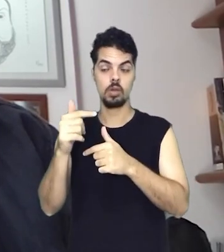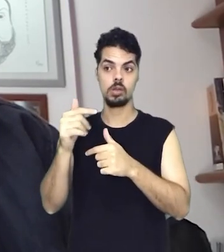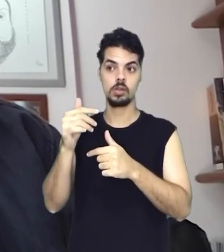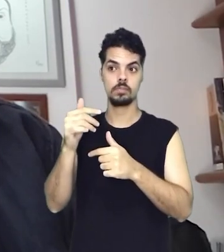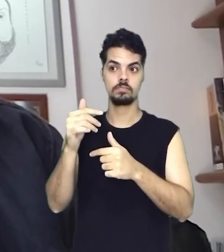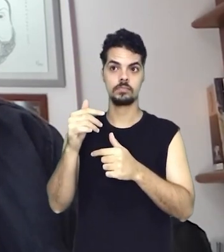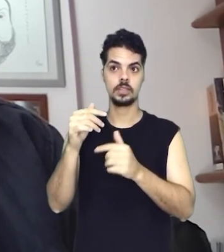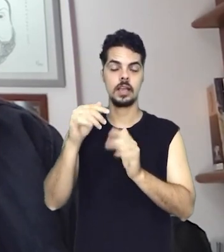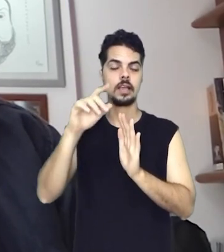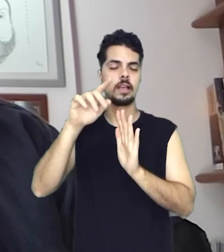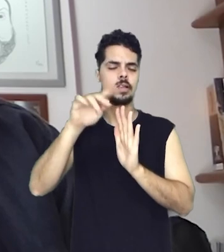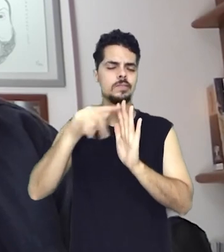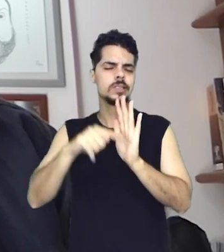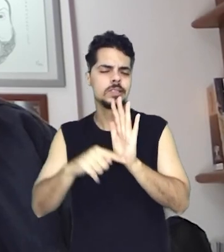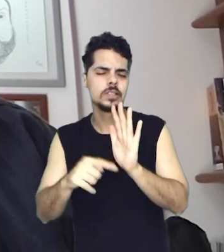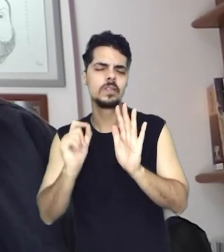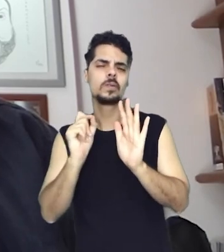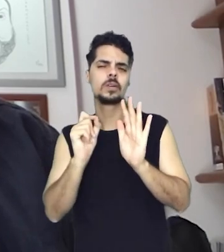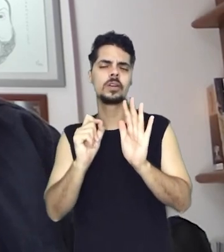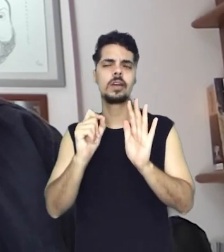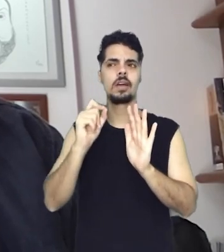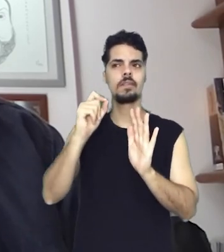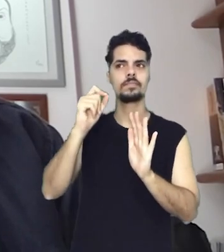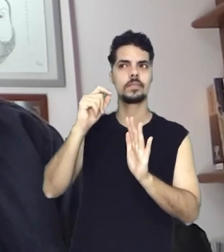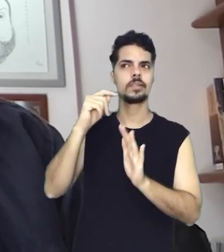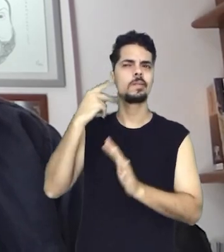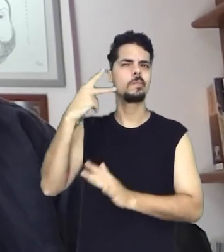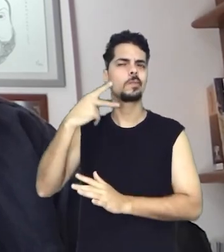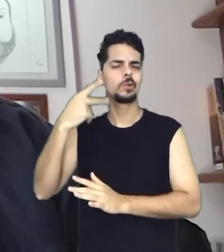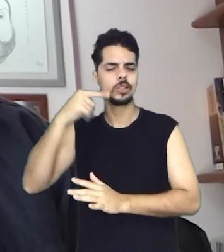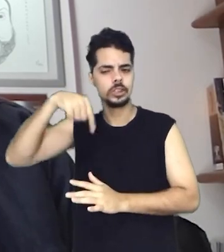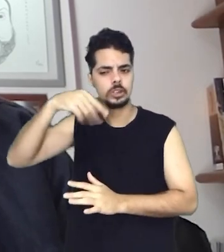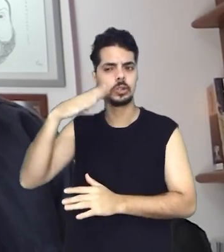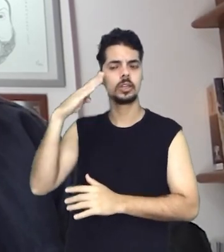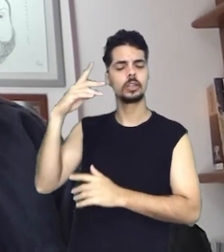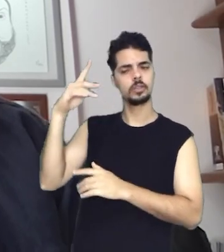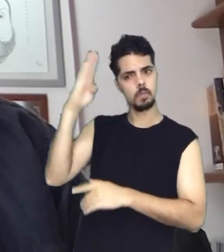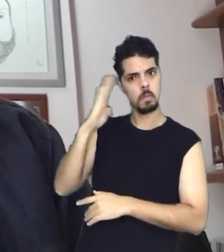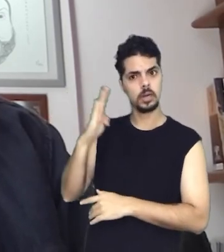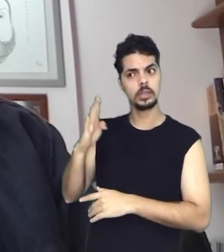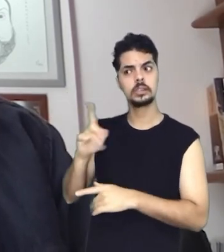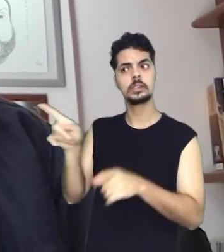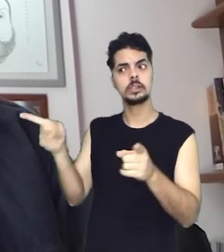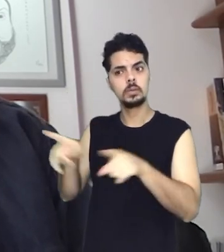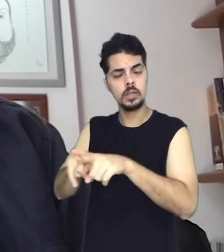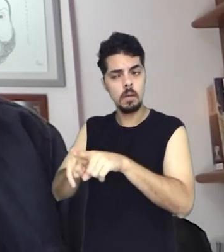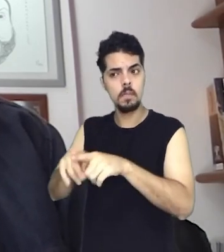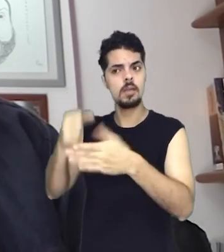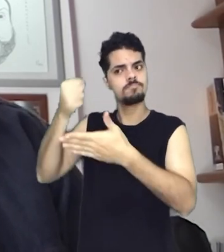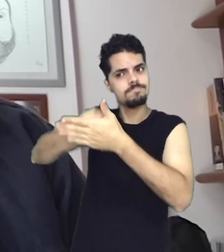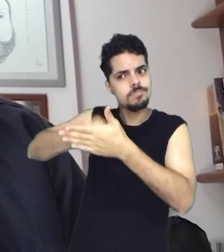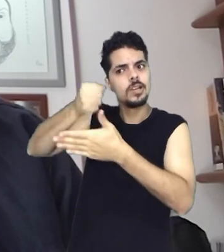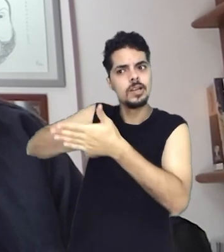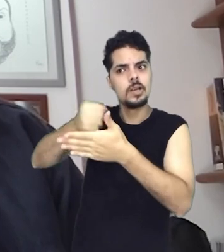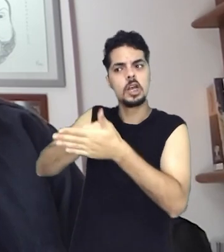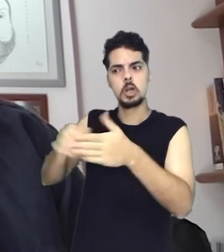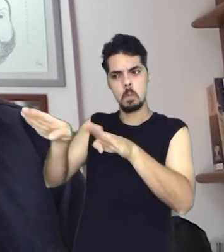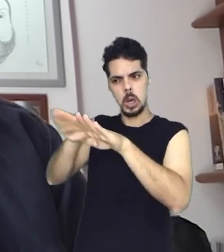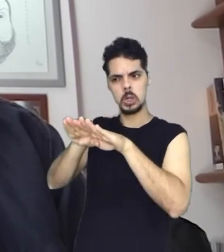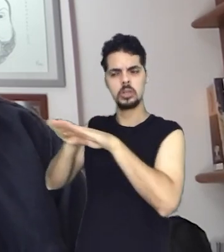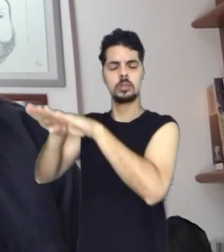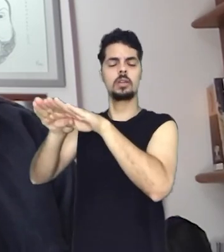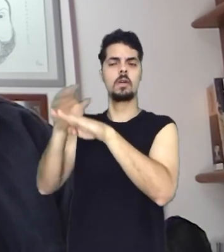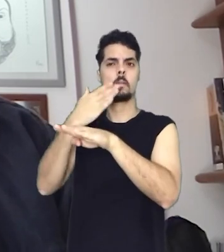em relação a essa sua luta política diz respeito à luta pela igualdade política